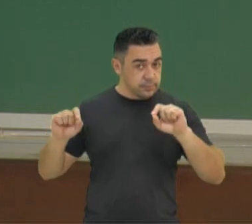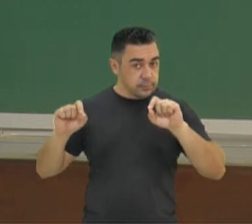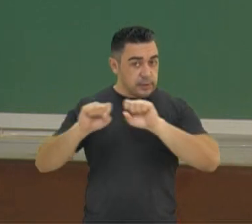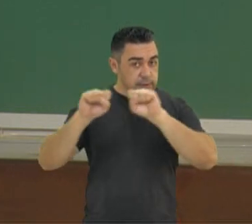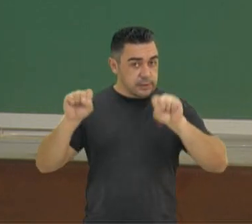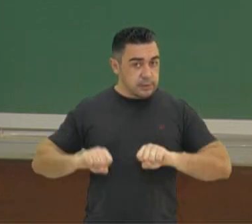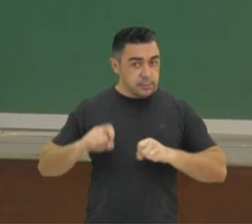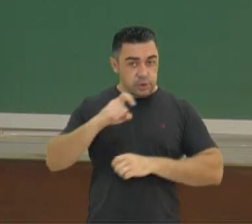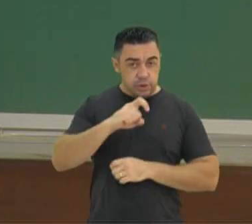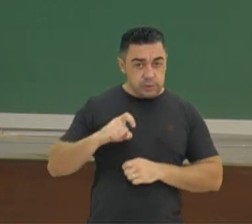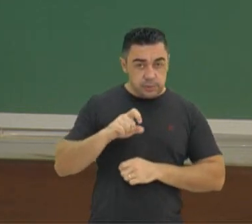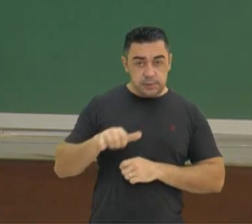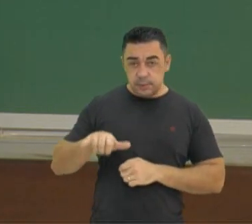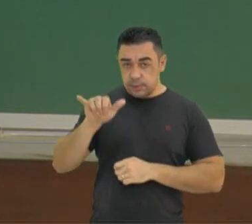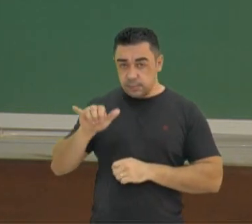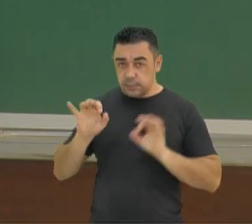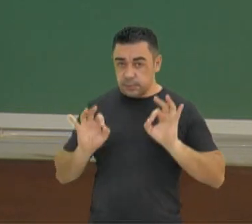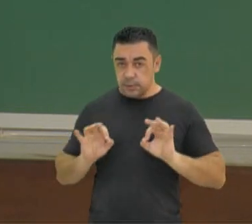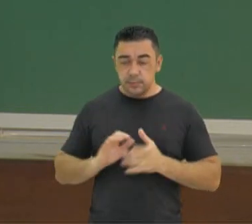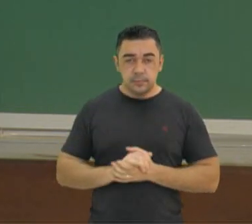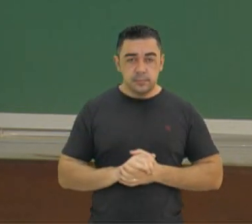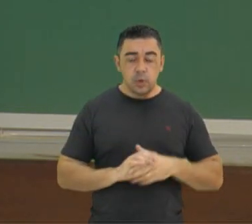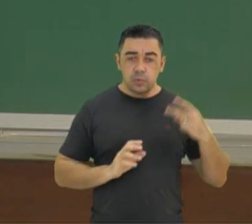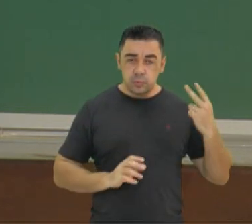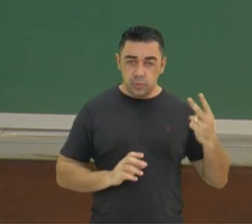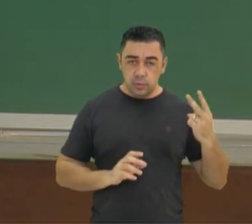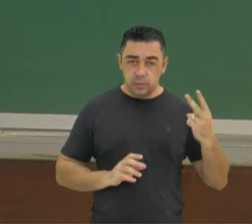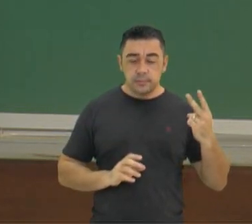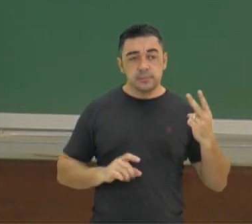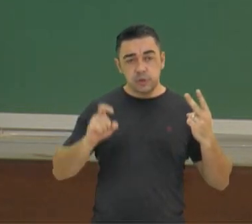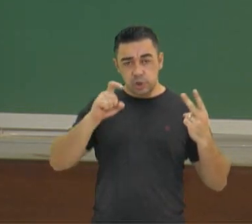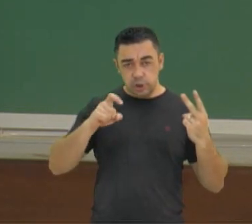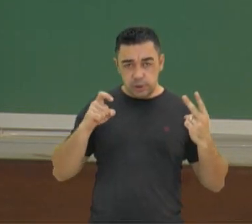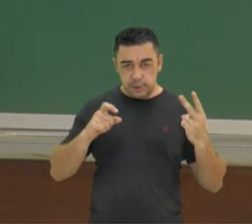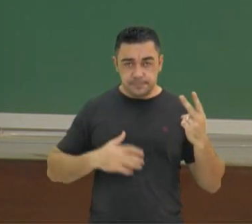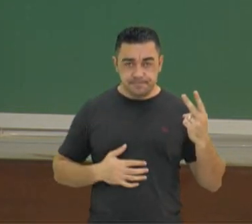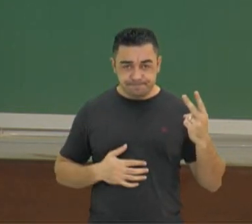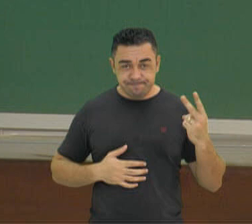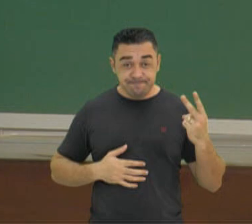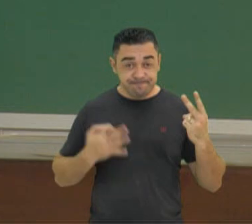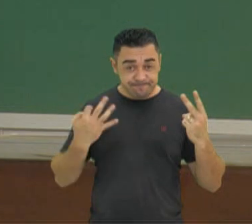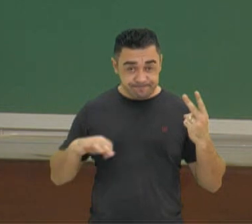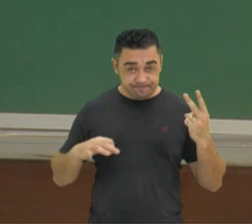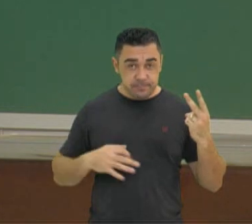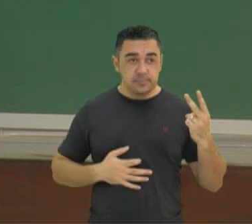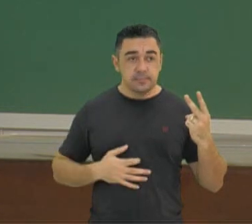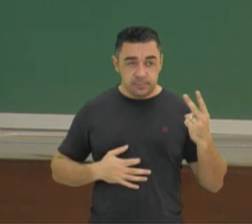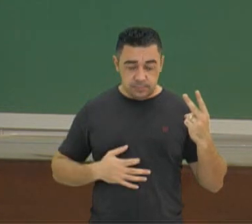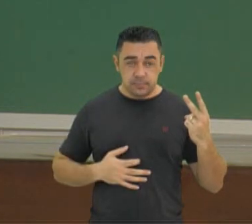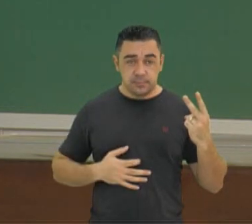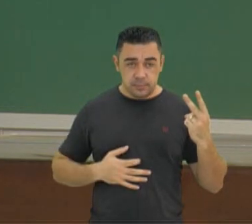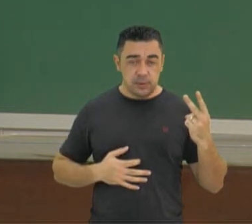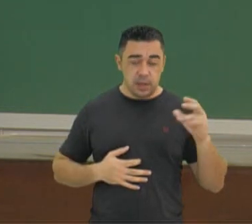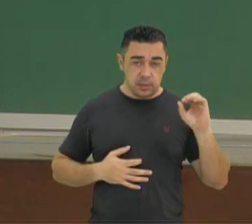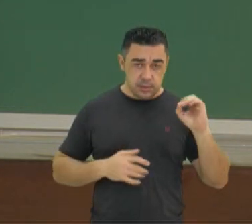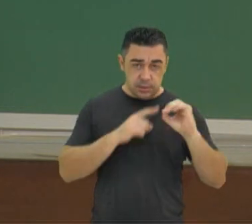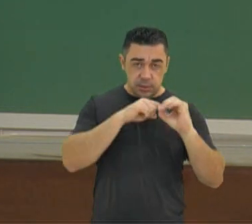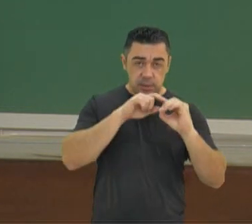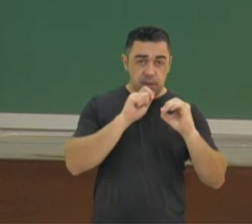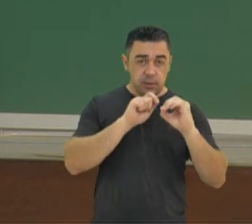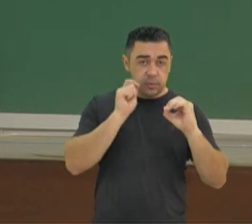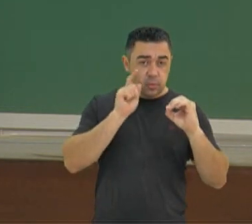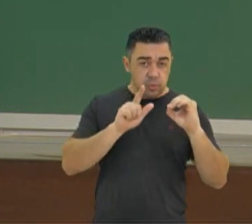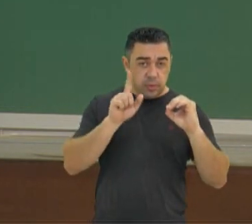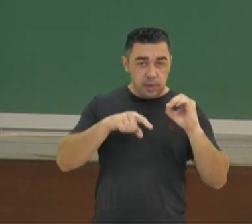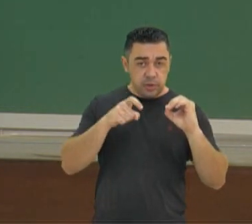sistema com x e y. Olha. Dois círculos azul, eu tenho 2x. Vou chamar o círculo azul de x e o quadrado de